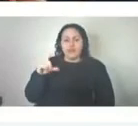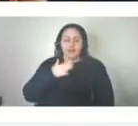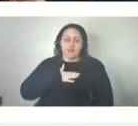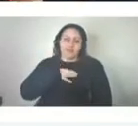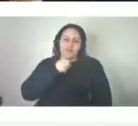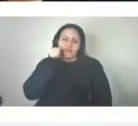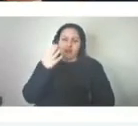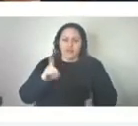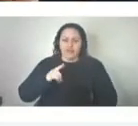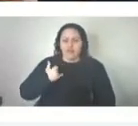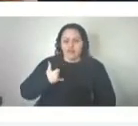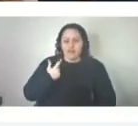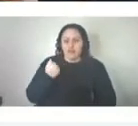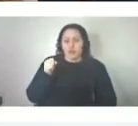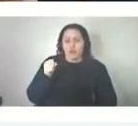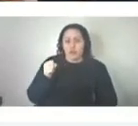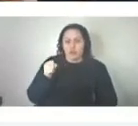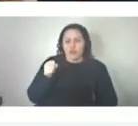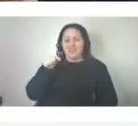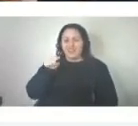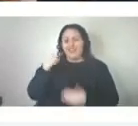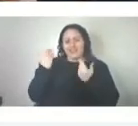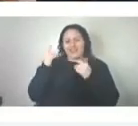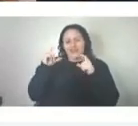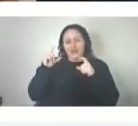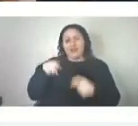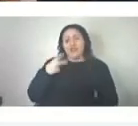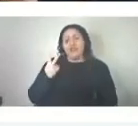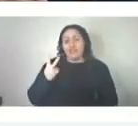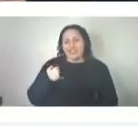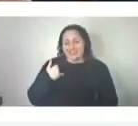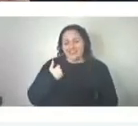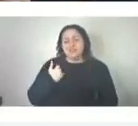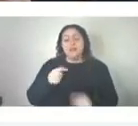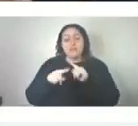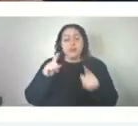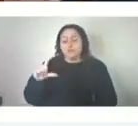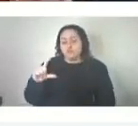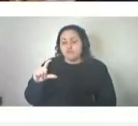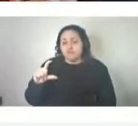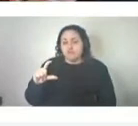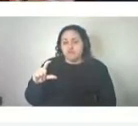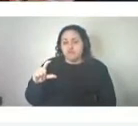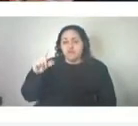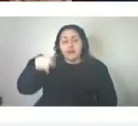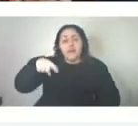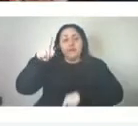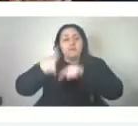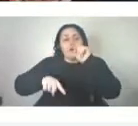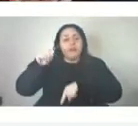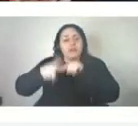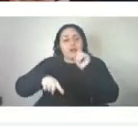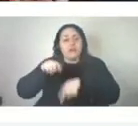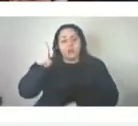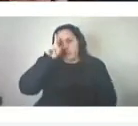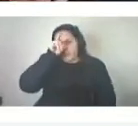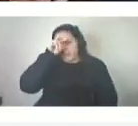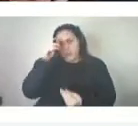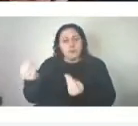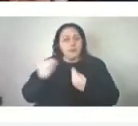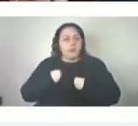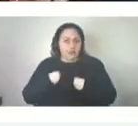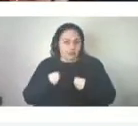anos agora. Essa foto ela está com 2. Esse bronquinho aqui era um material que o hospital me deu muito, porque todo o meu